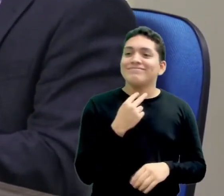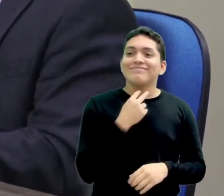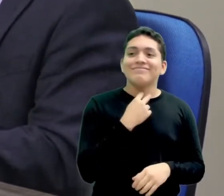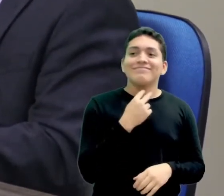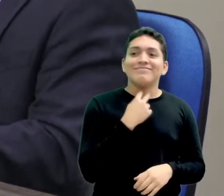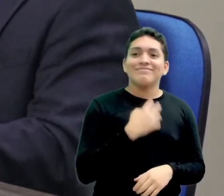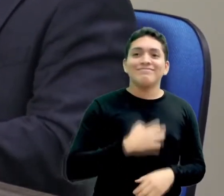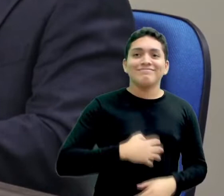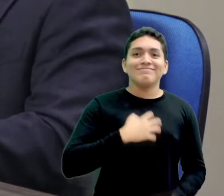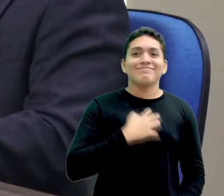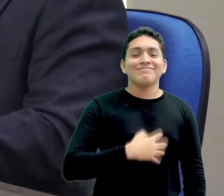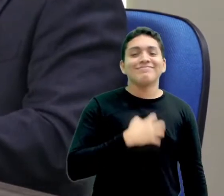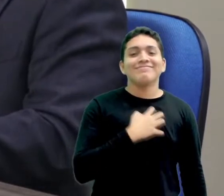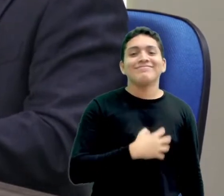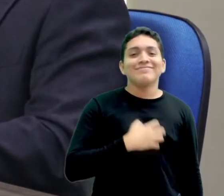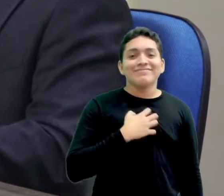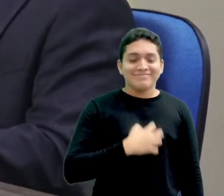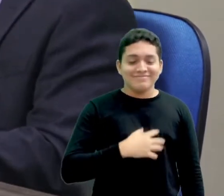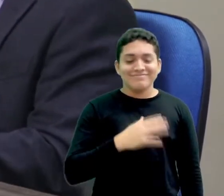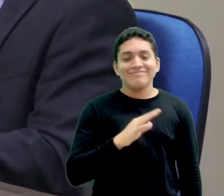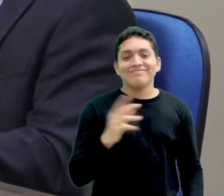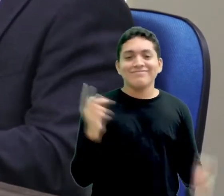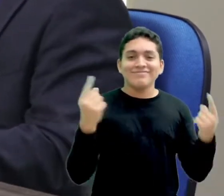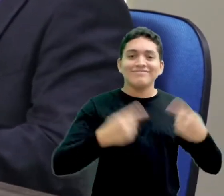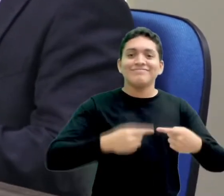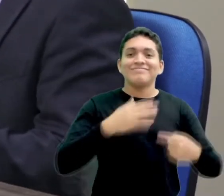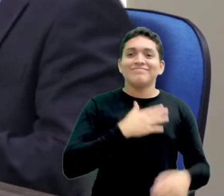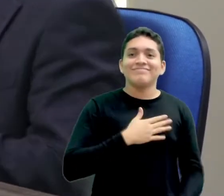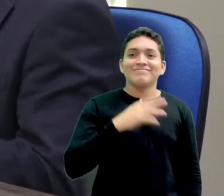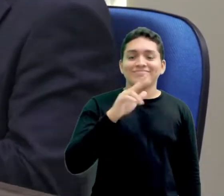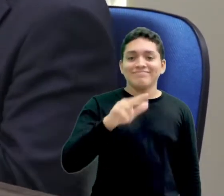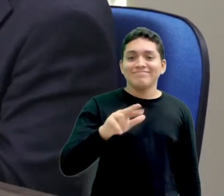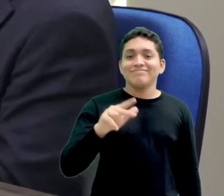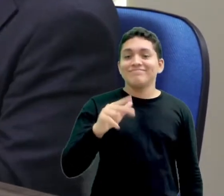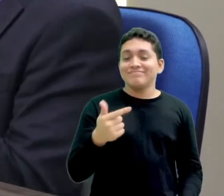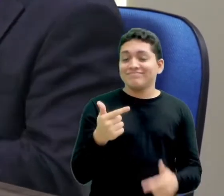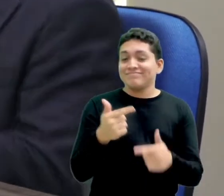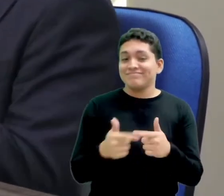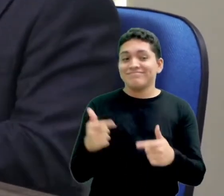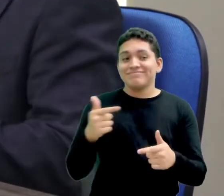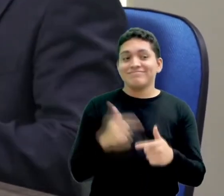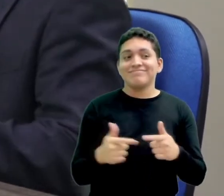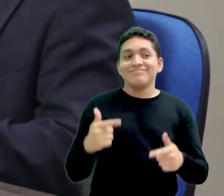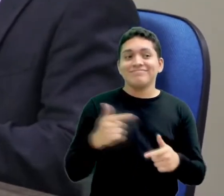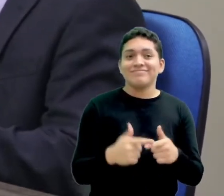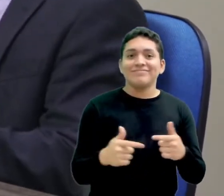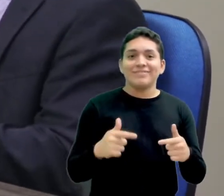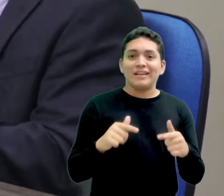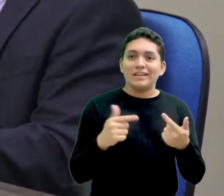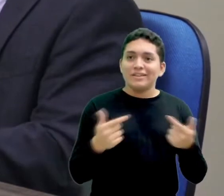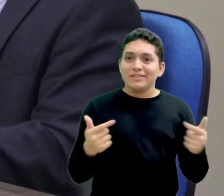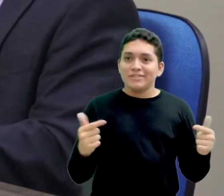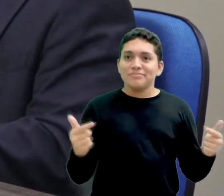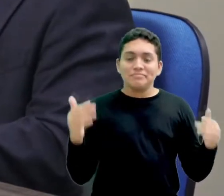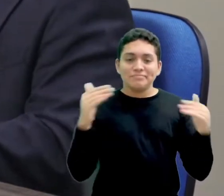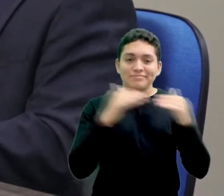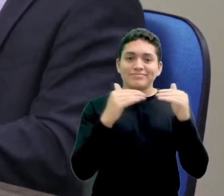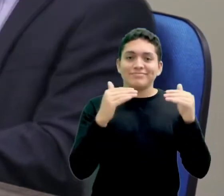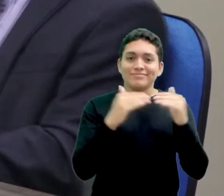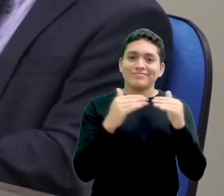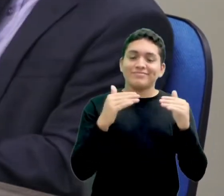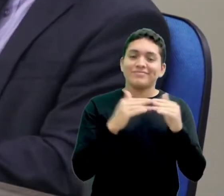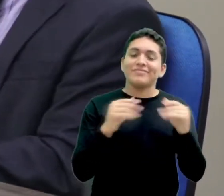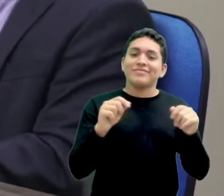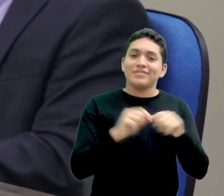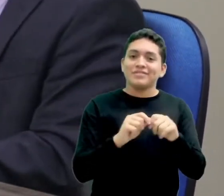Eu me irar contra o meu irmão diante de uma situação que é ilícita, não faz sentido eu estar irado, ele